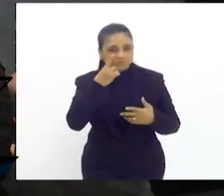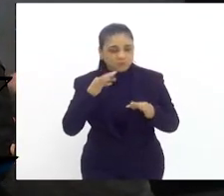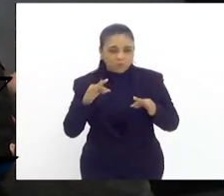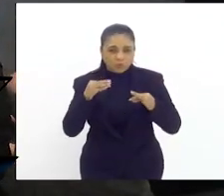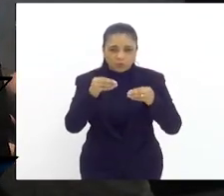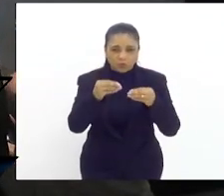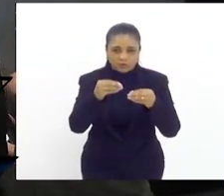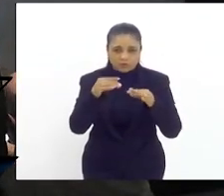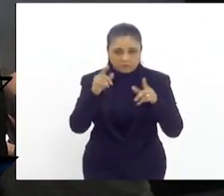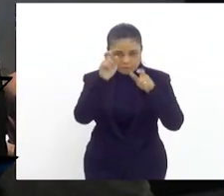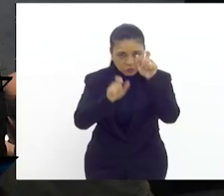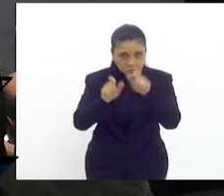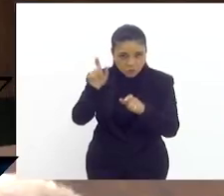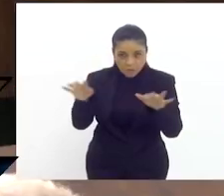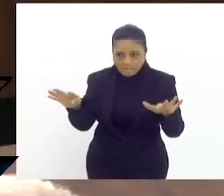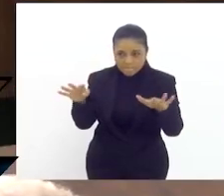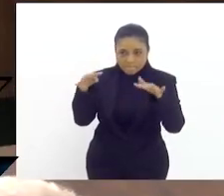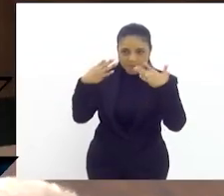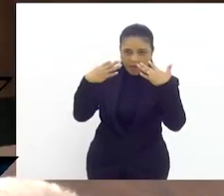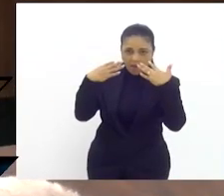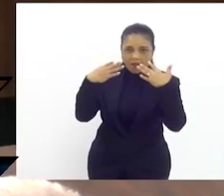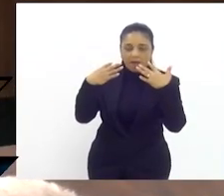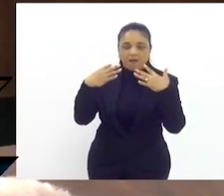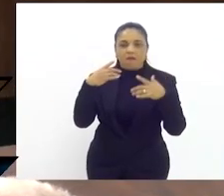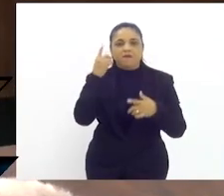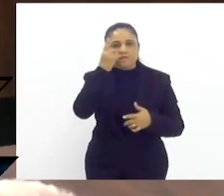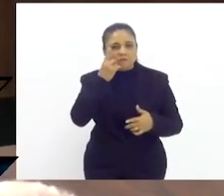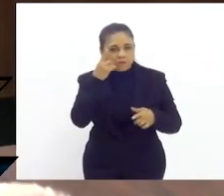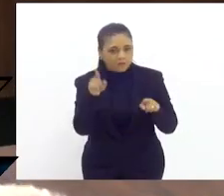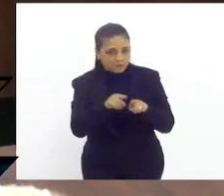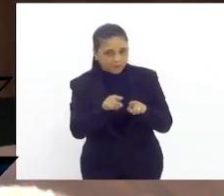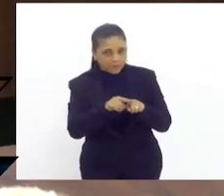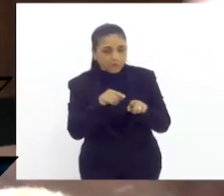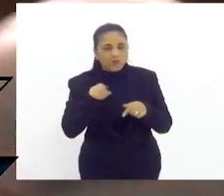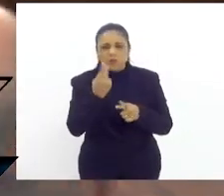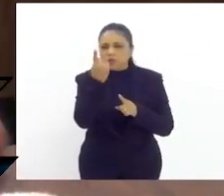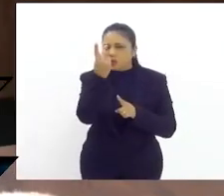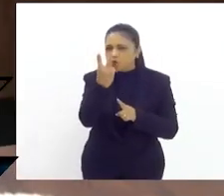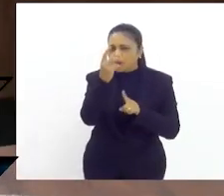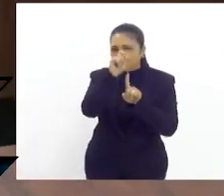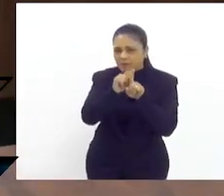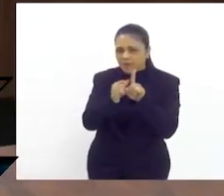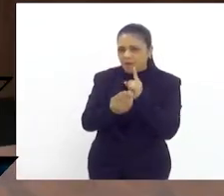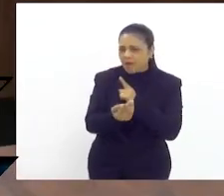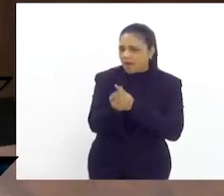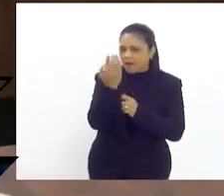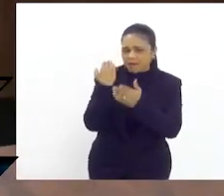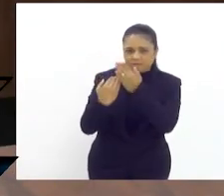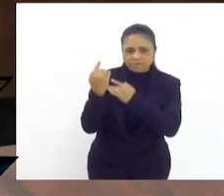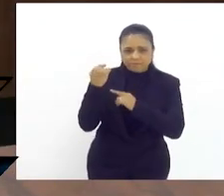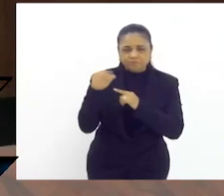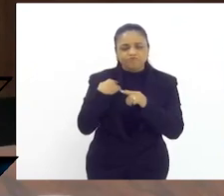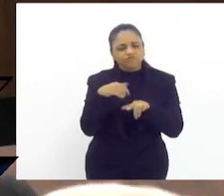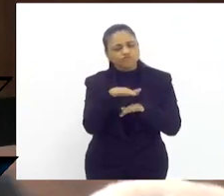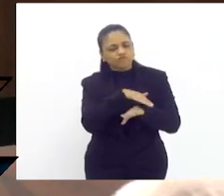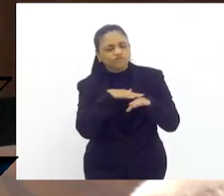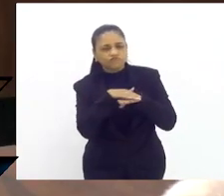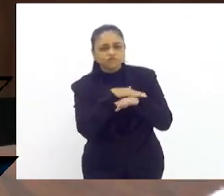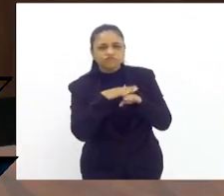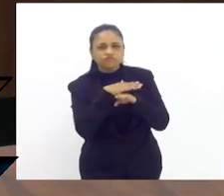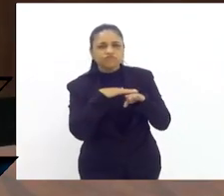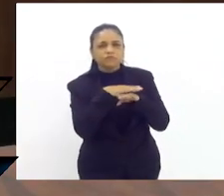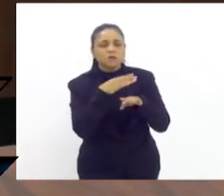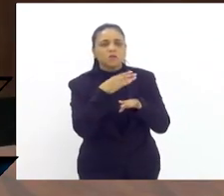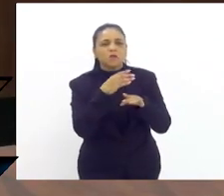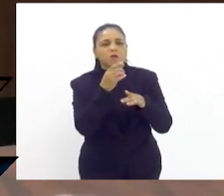desse Parlamento hoje pelo seguinte há dois meses atrás eu conversando com um empresário muito renomado